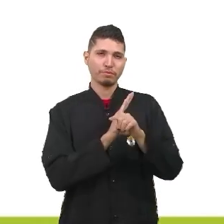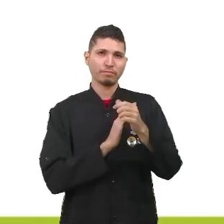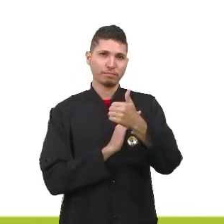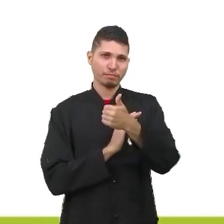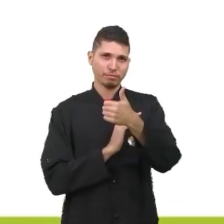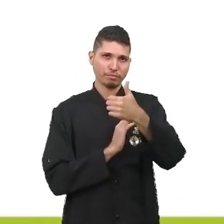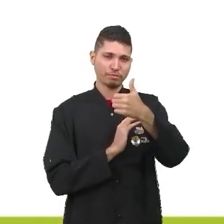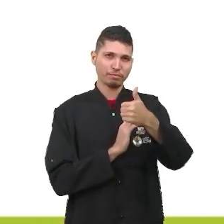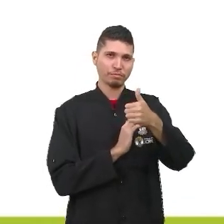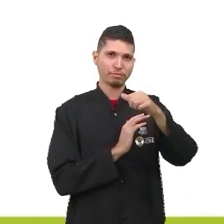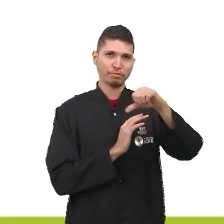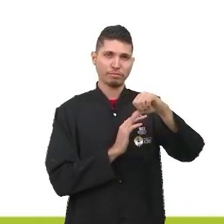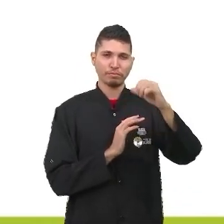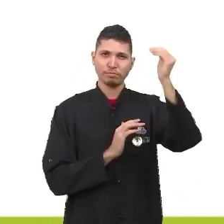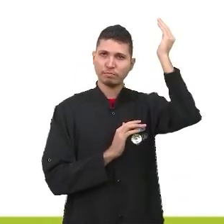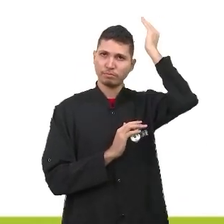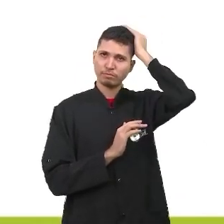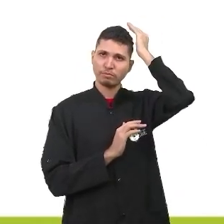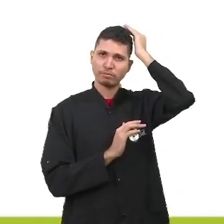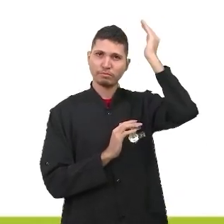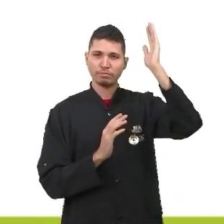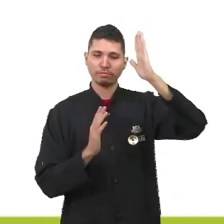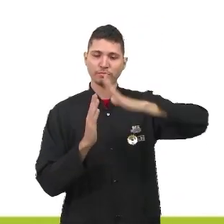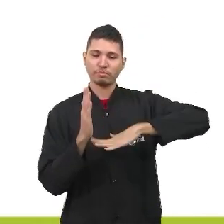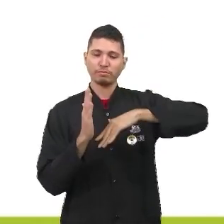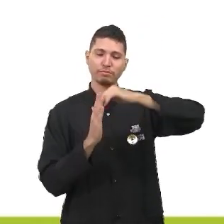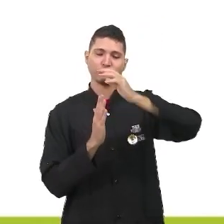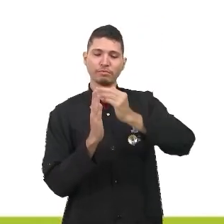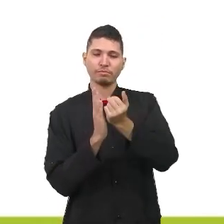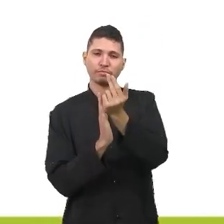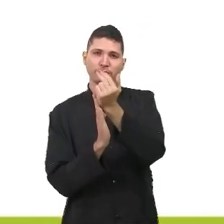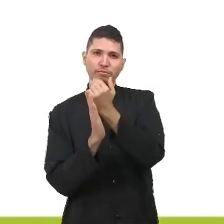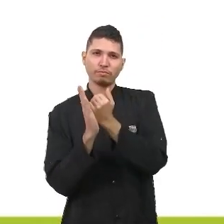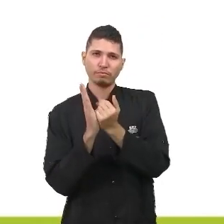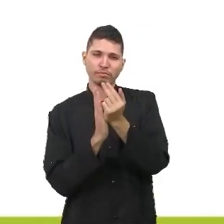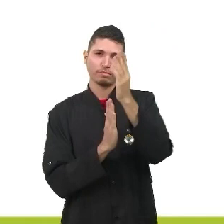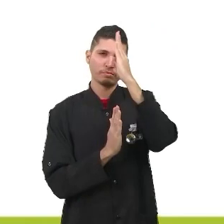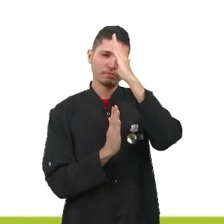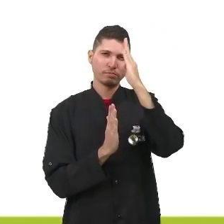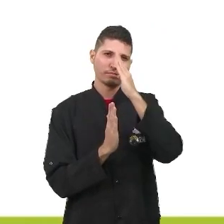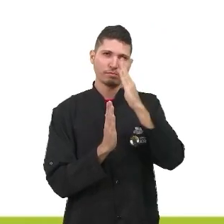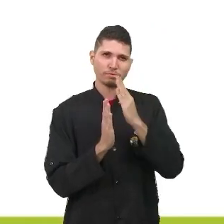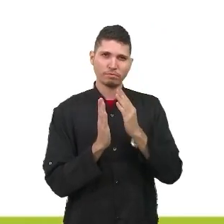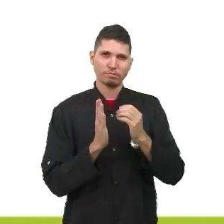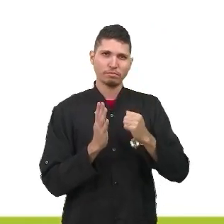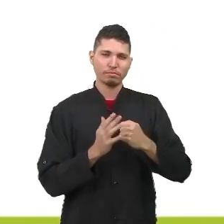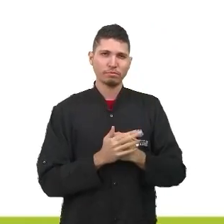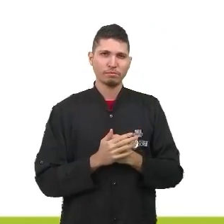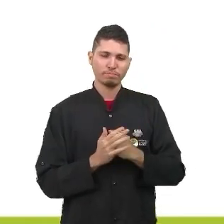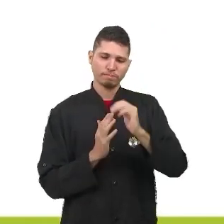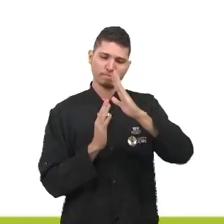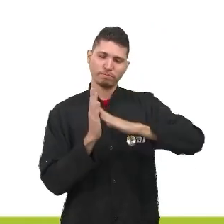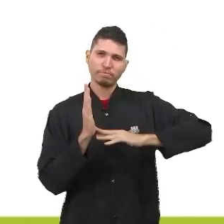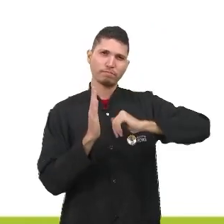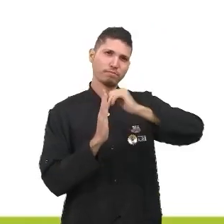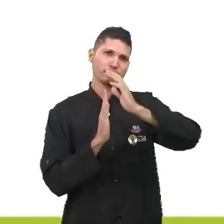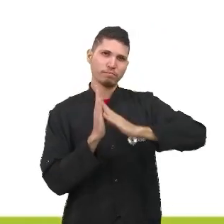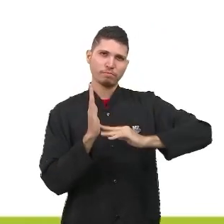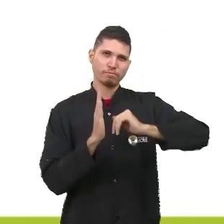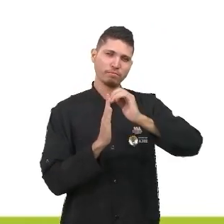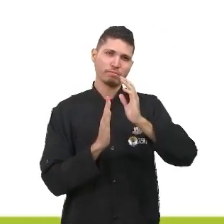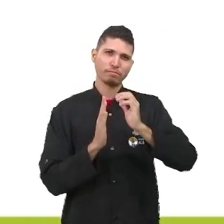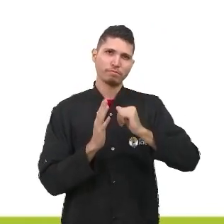119. Tarsila do Amaral foi uma pintora e desenhista brasileira e uma das figuras da pintura brasileira e da